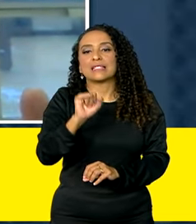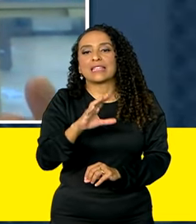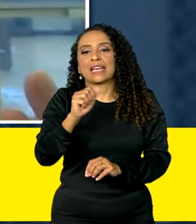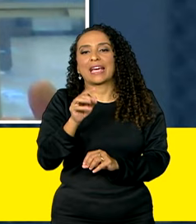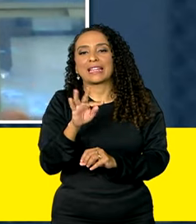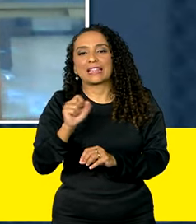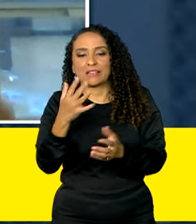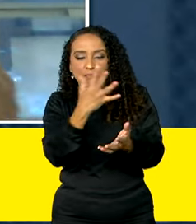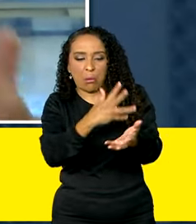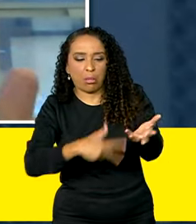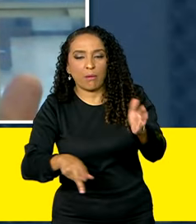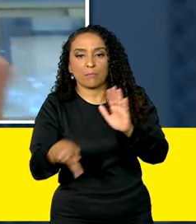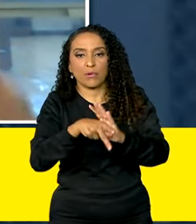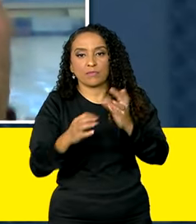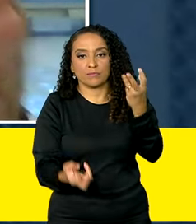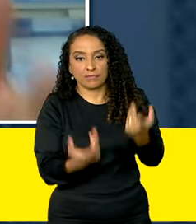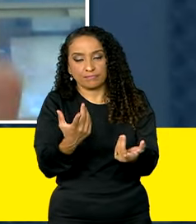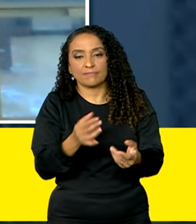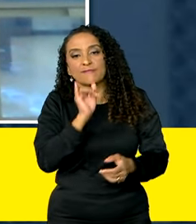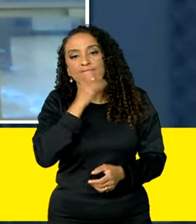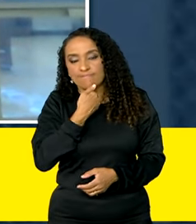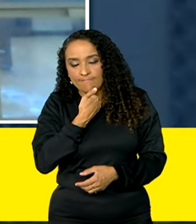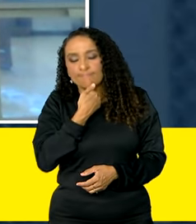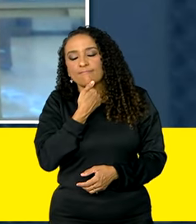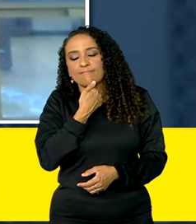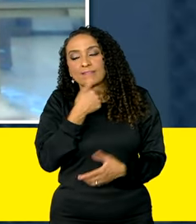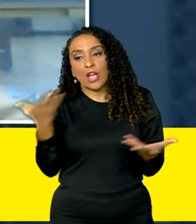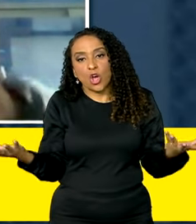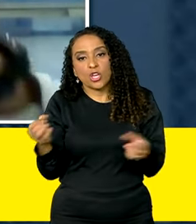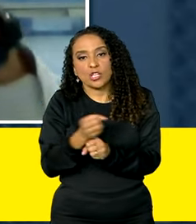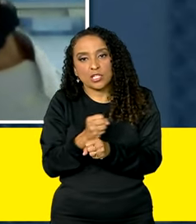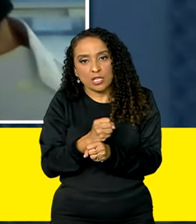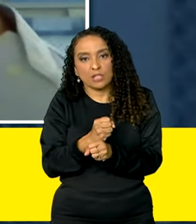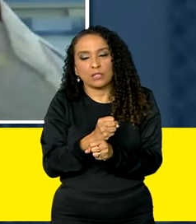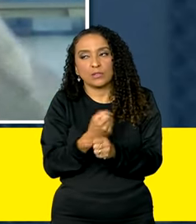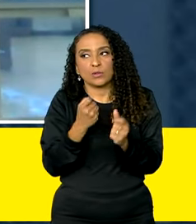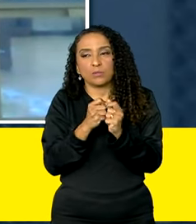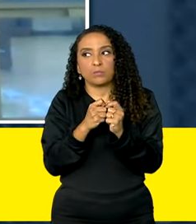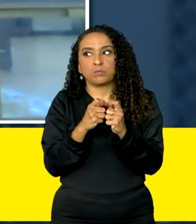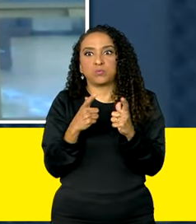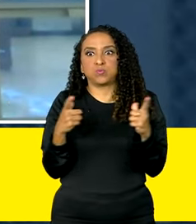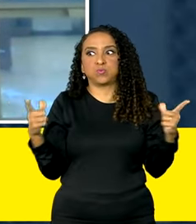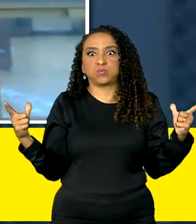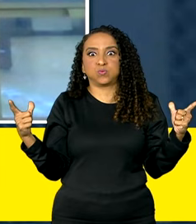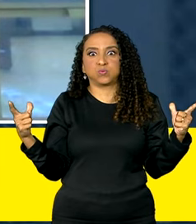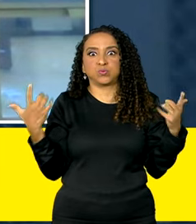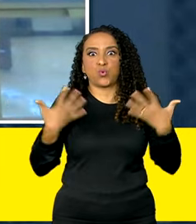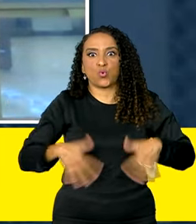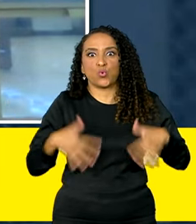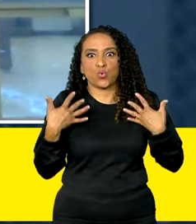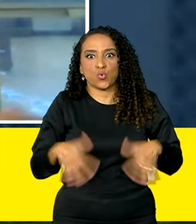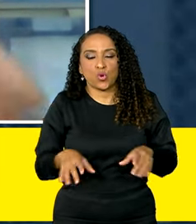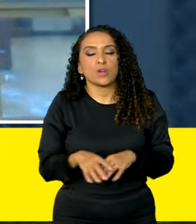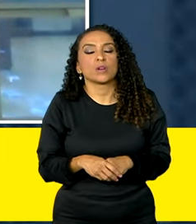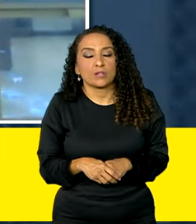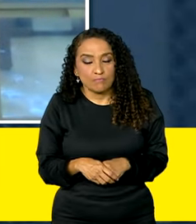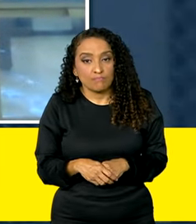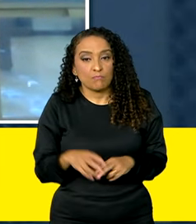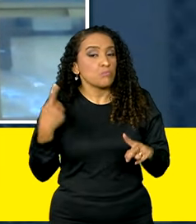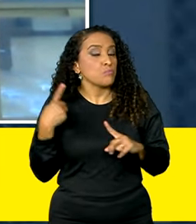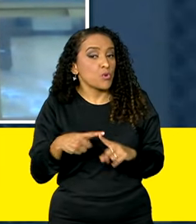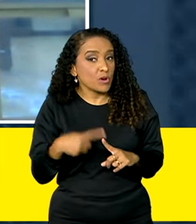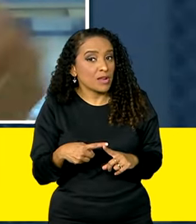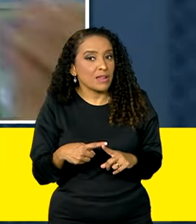incêndio. Né? Infelizmente, a cicatriz de incêndio esse ano cresceu brutalmente, né? E por